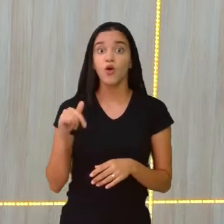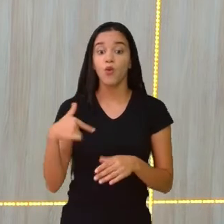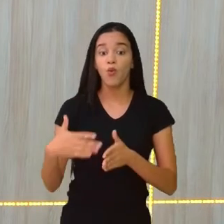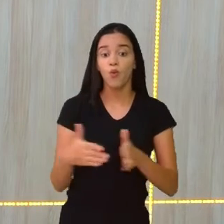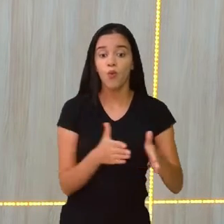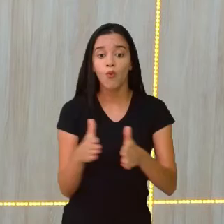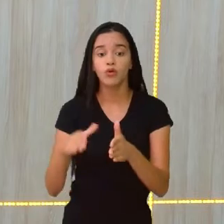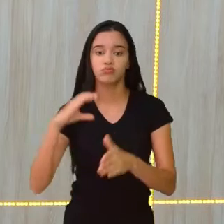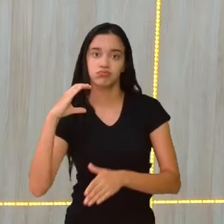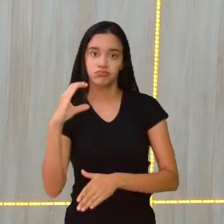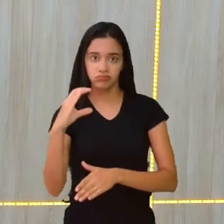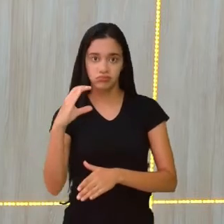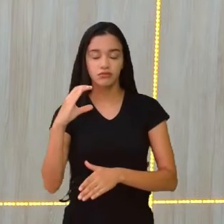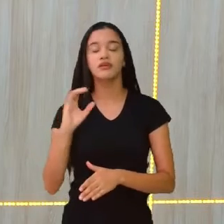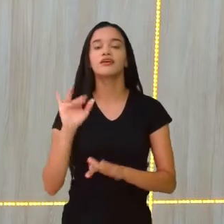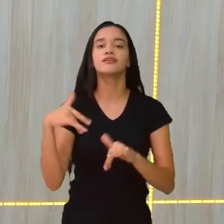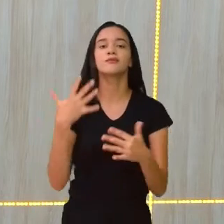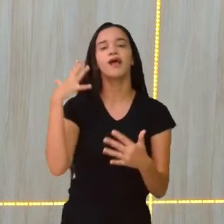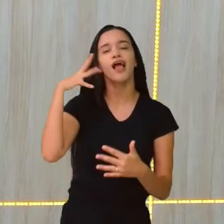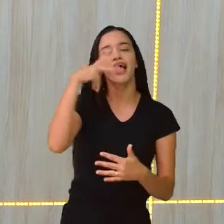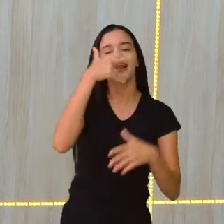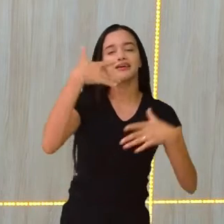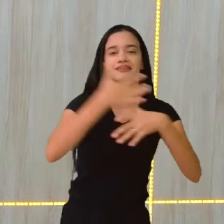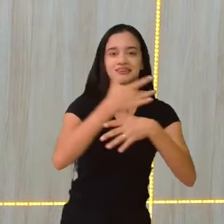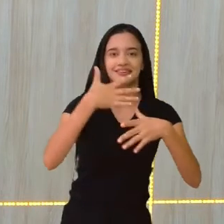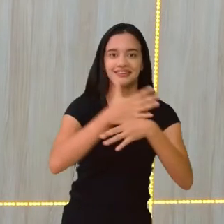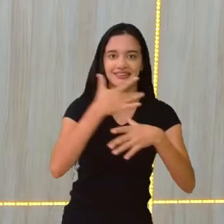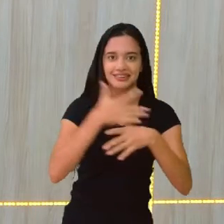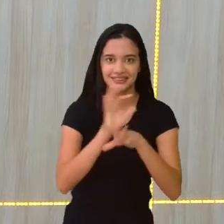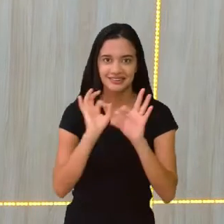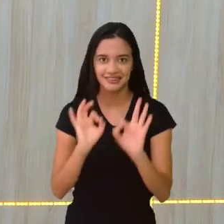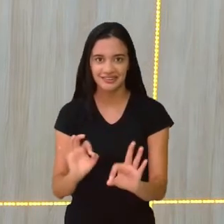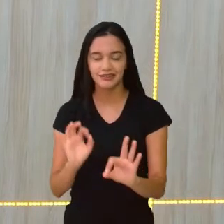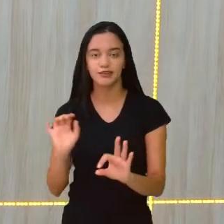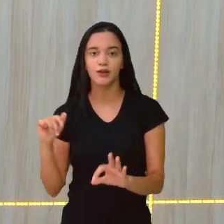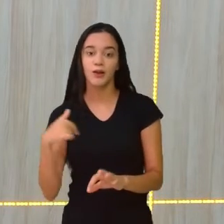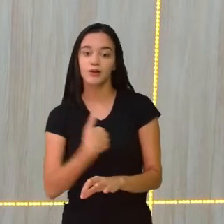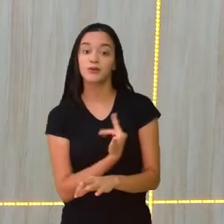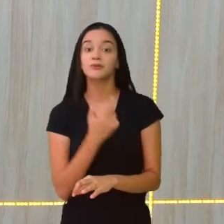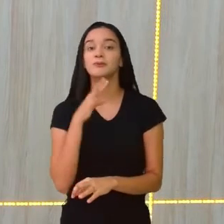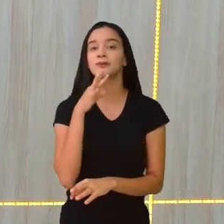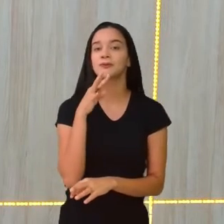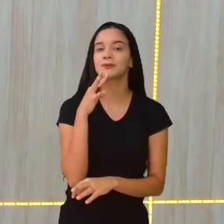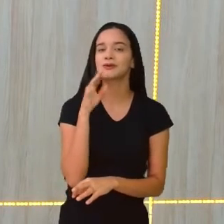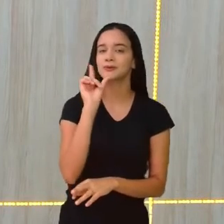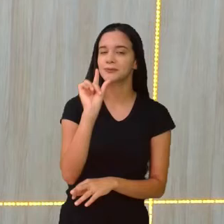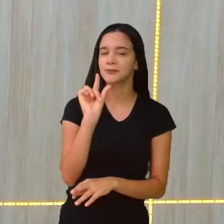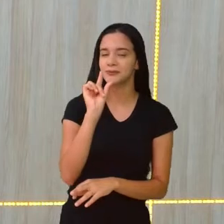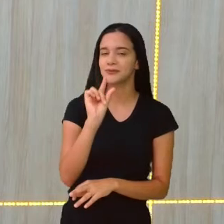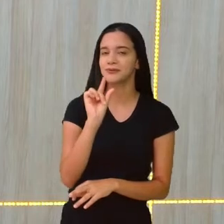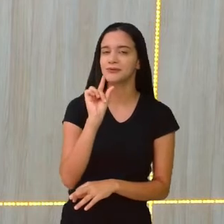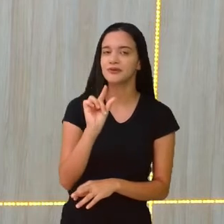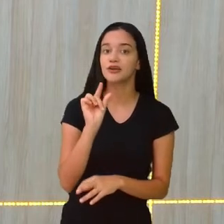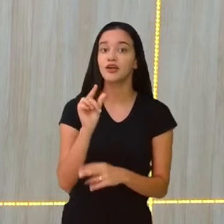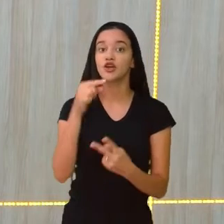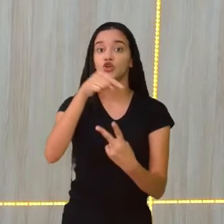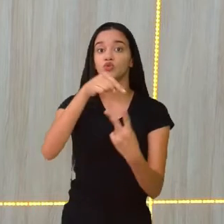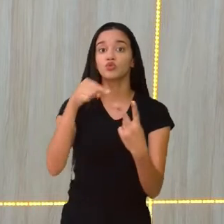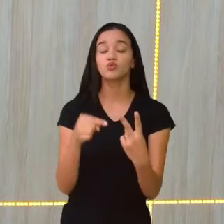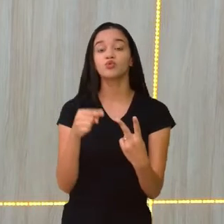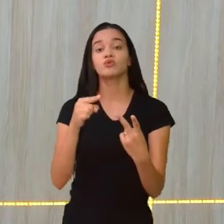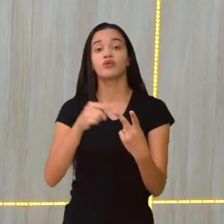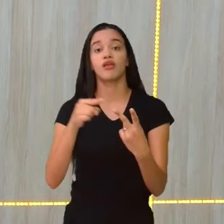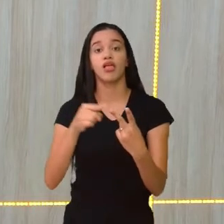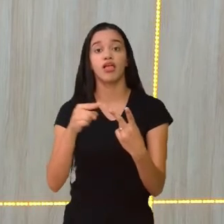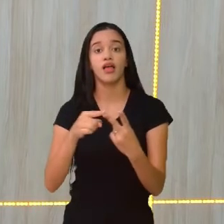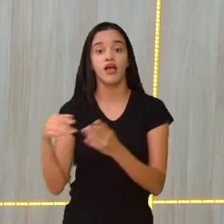para embelezar a nossa cidade como deveria ser, tá certo? Então vamos conhecer um pouco sobre estes dois rios e